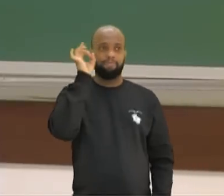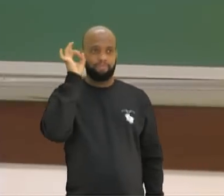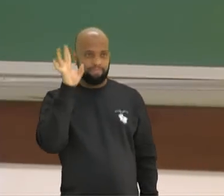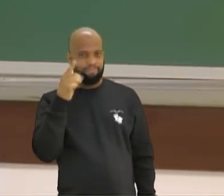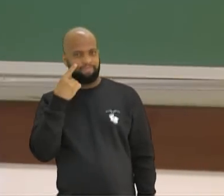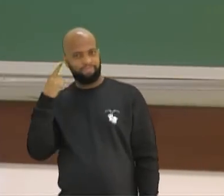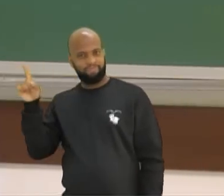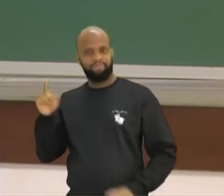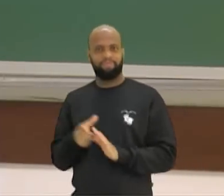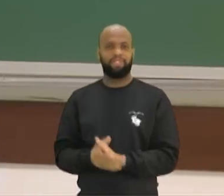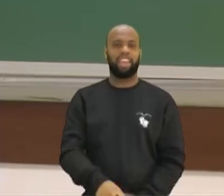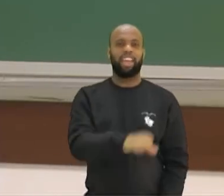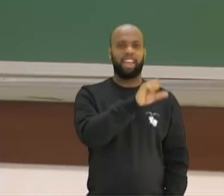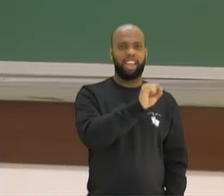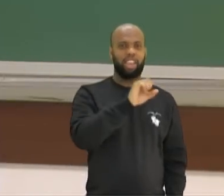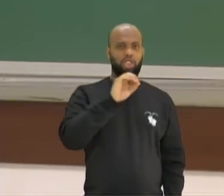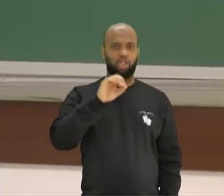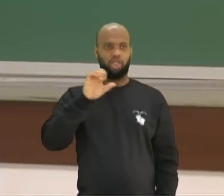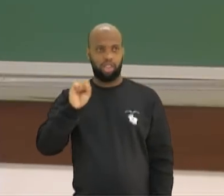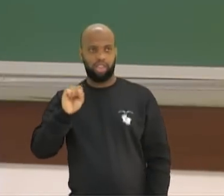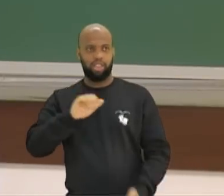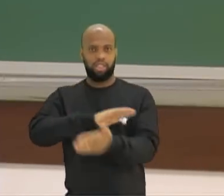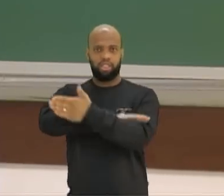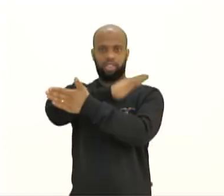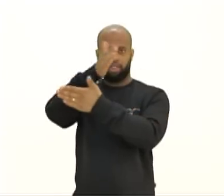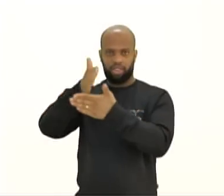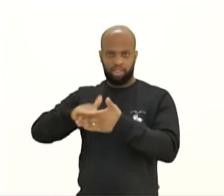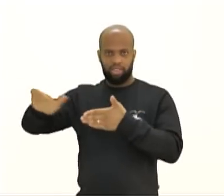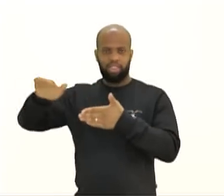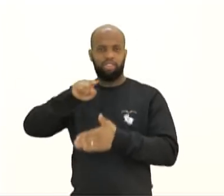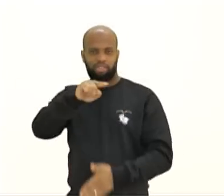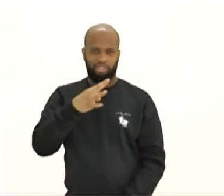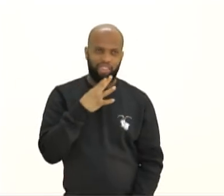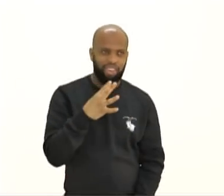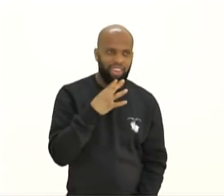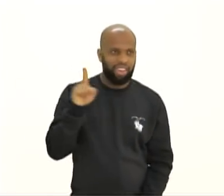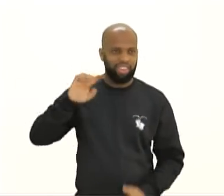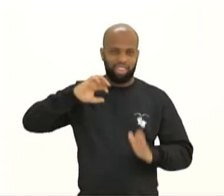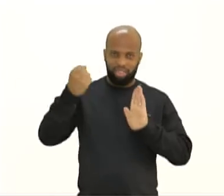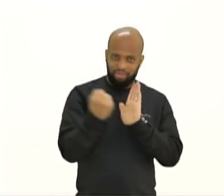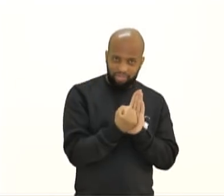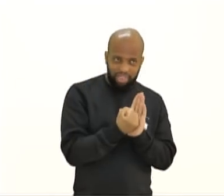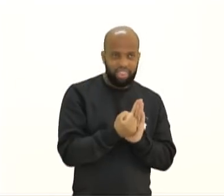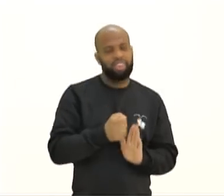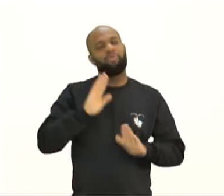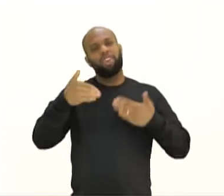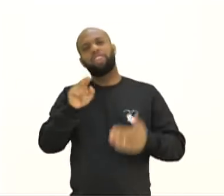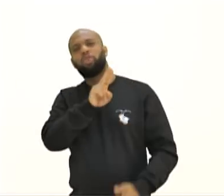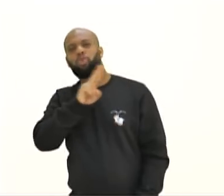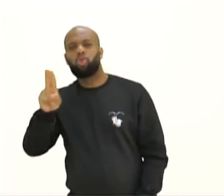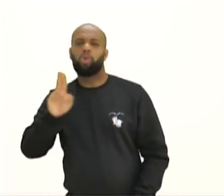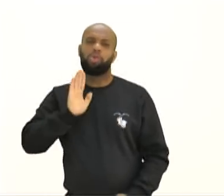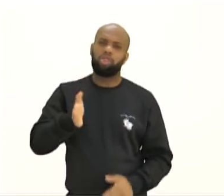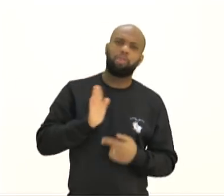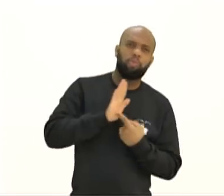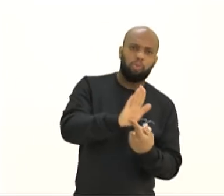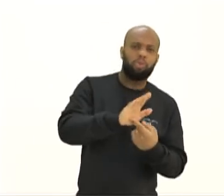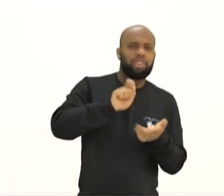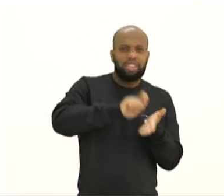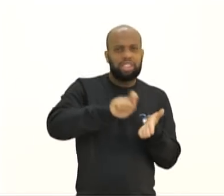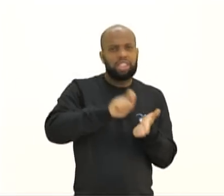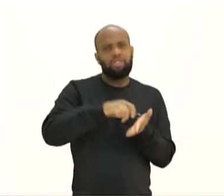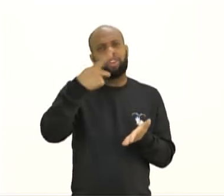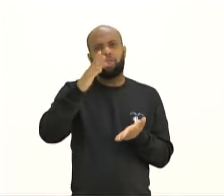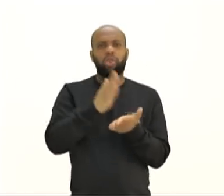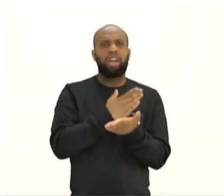SOS Mata Atlântica. Já viu esse símbolo? Sabe para que serve? Então, pelo nome, você já deve ter uma ideia do que é. Então, escreve aí no teu